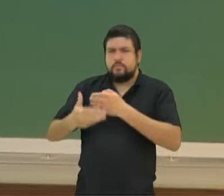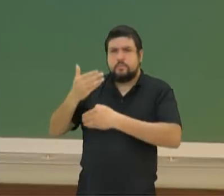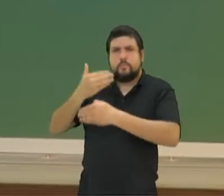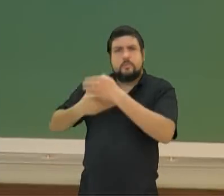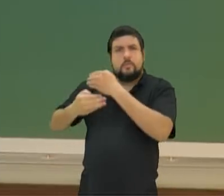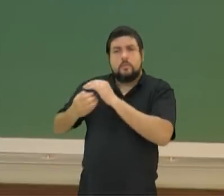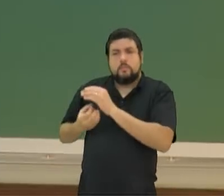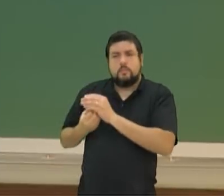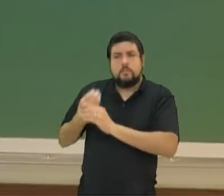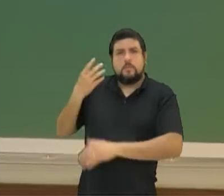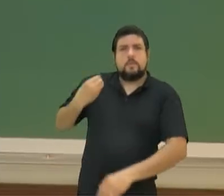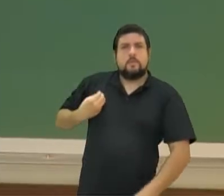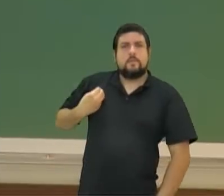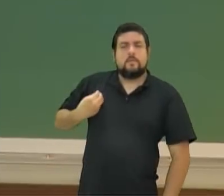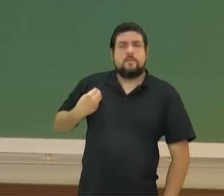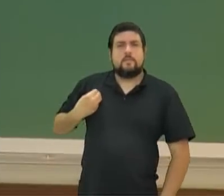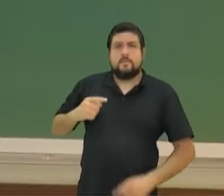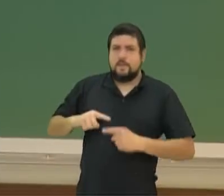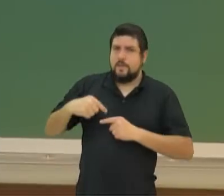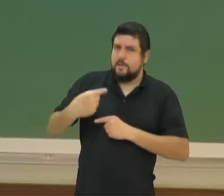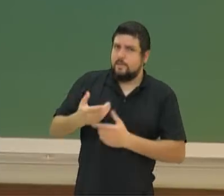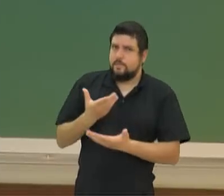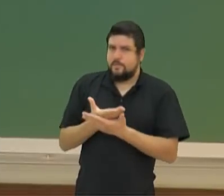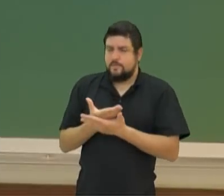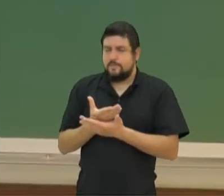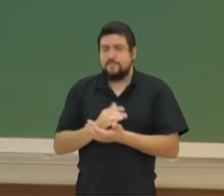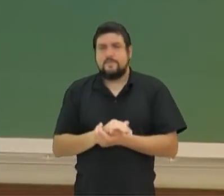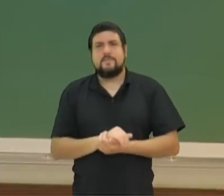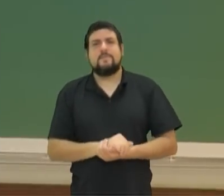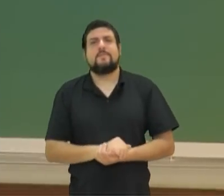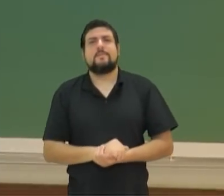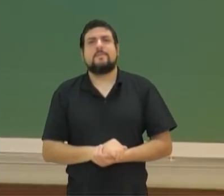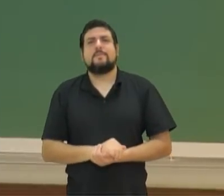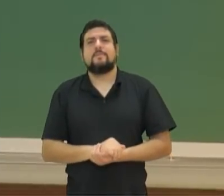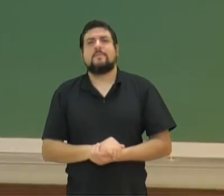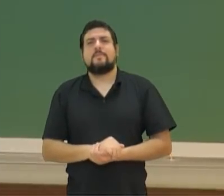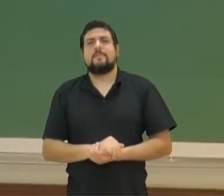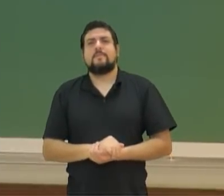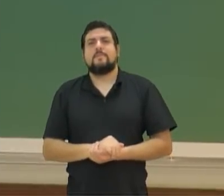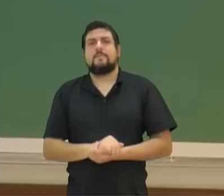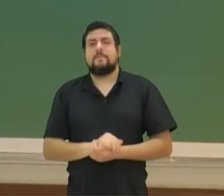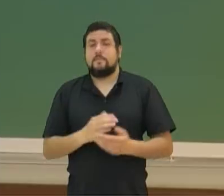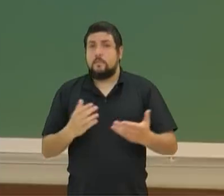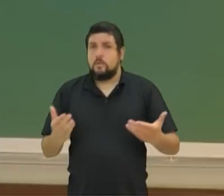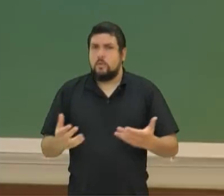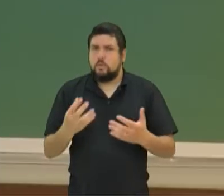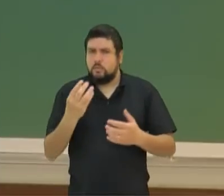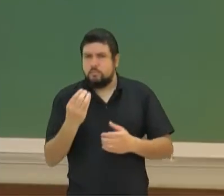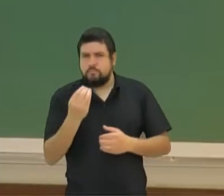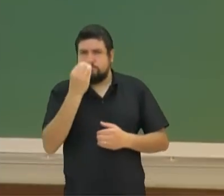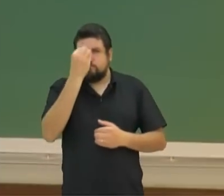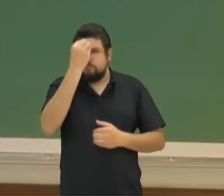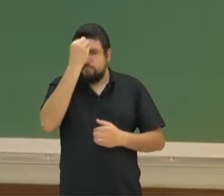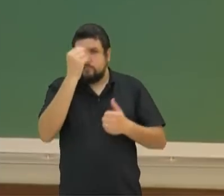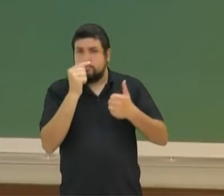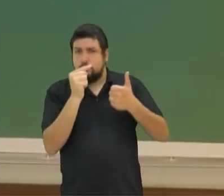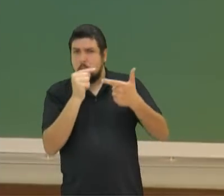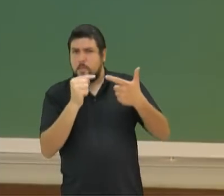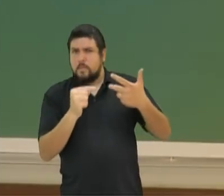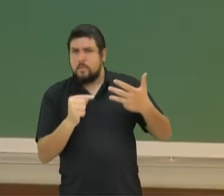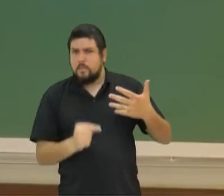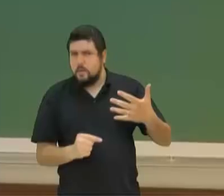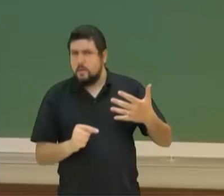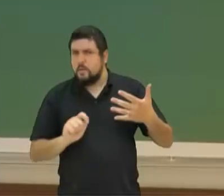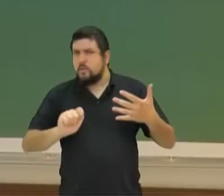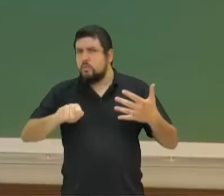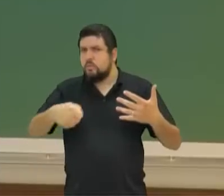que é assunto para a próxima aula, então não perca! Agora, para a gente não esquecer todos os pontos importantes sobre a